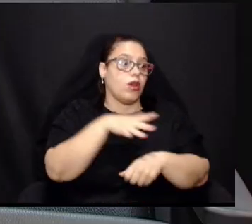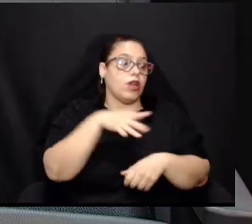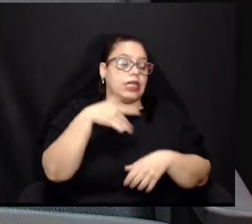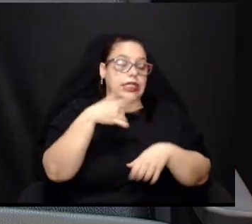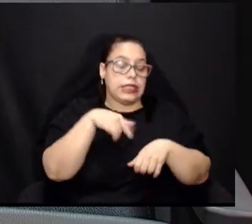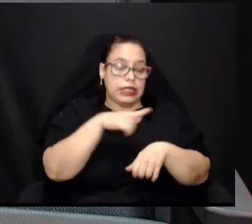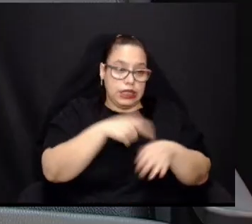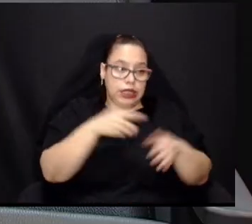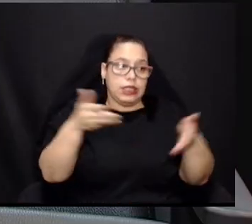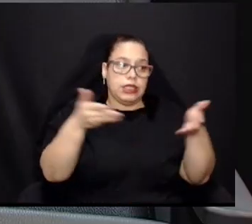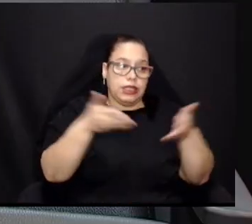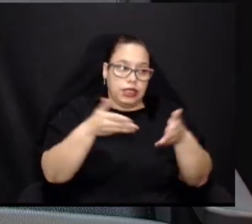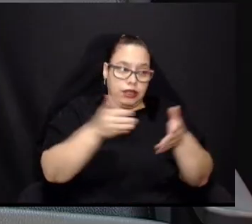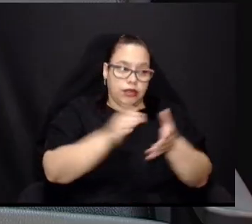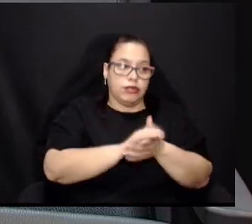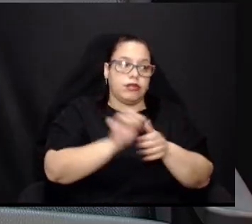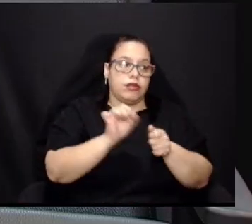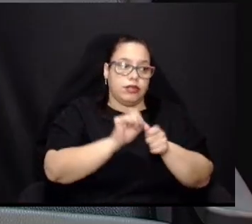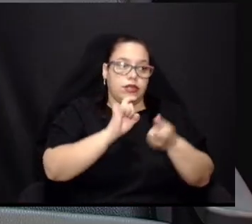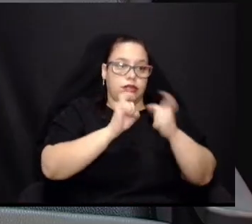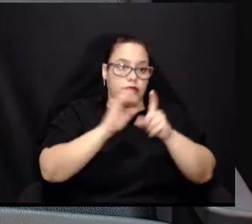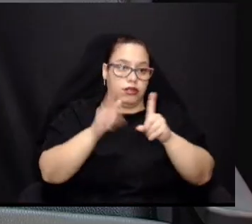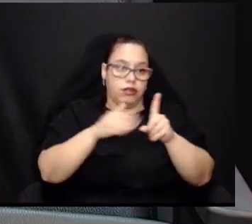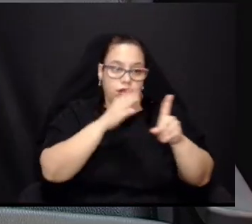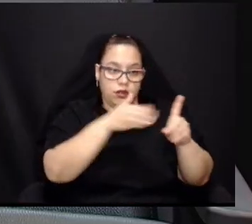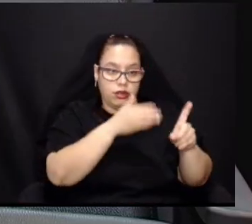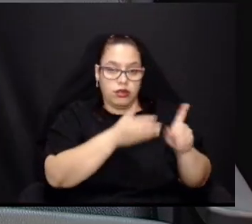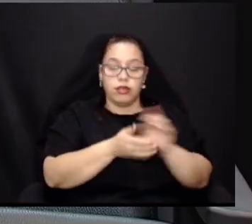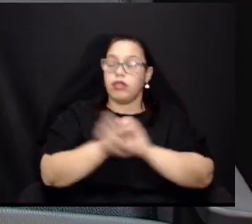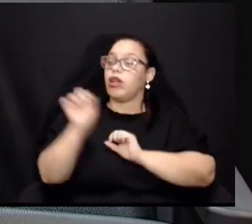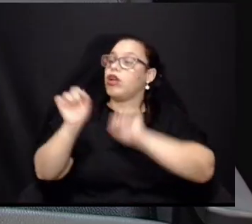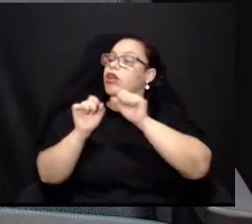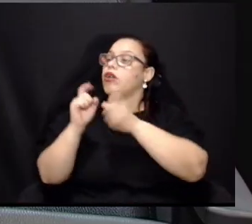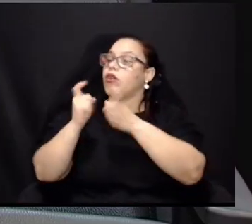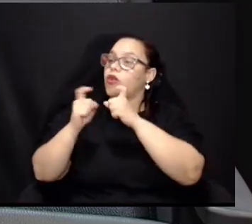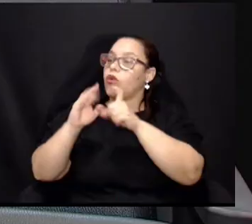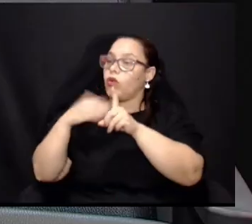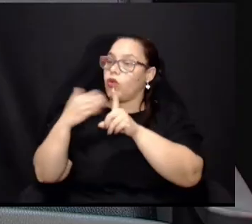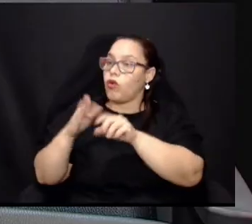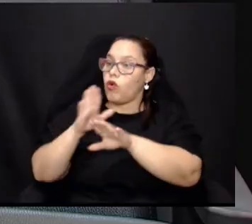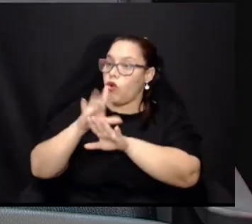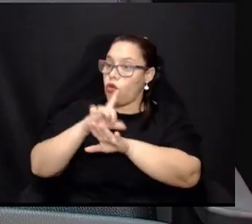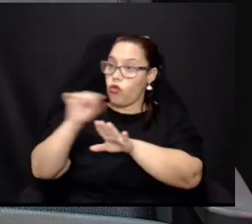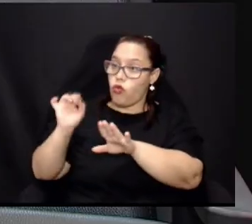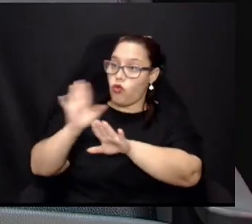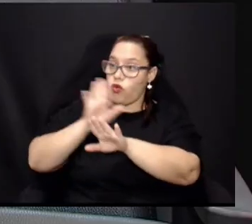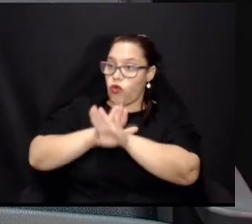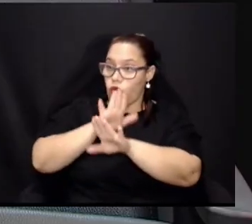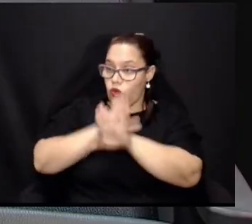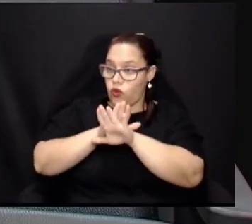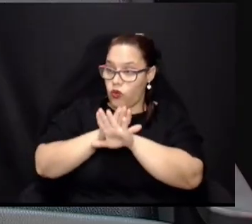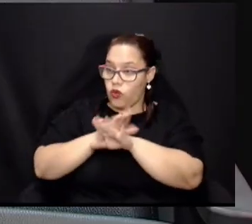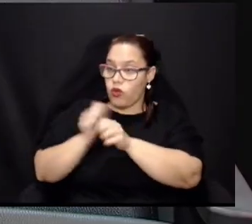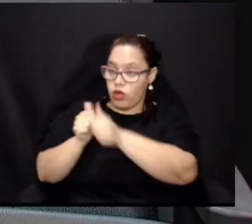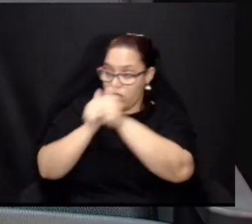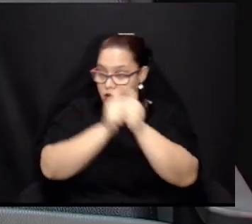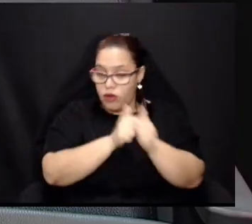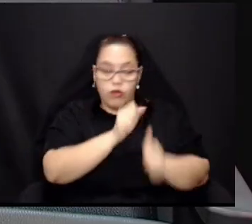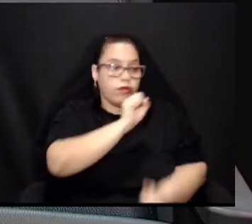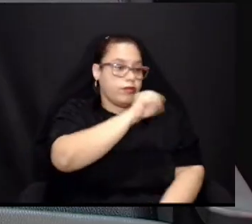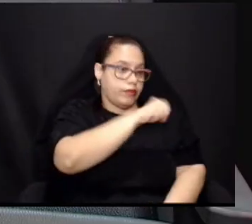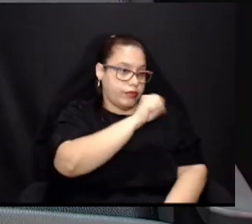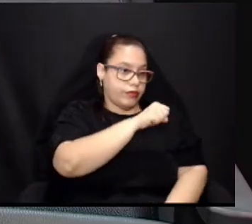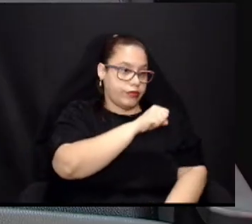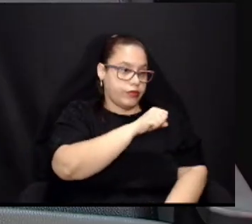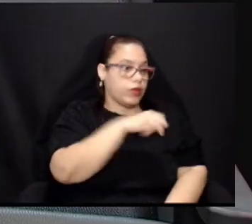a realização de reuniões solenes. E tem algumas reuniões solenes externas também que vocês também têm que acompanhar, né? Exatamente. Caso o vereador